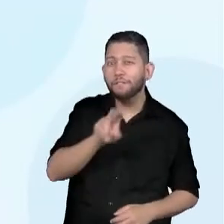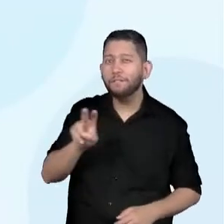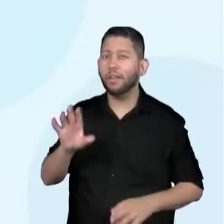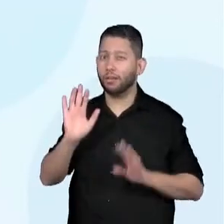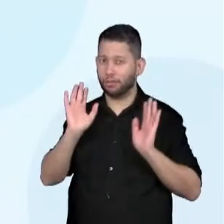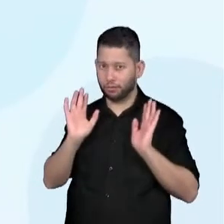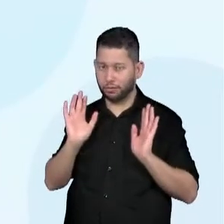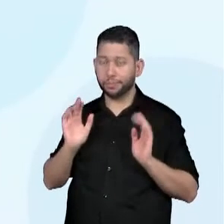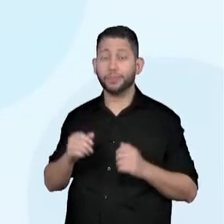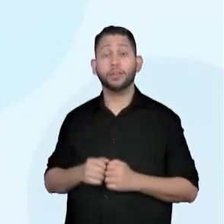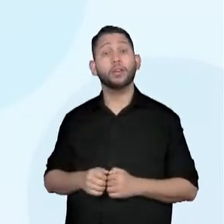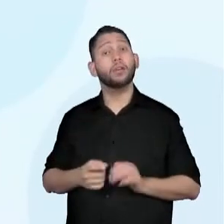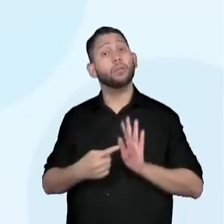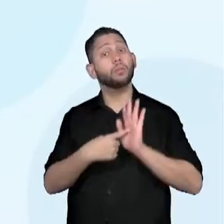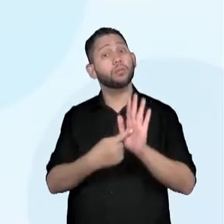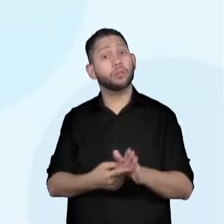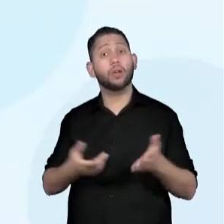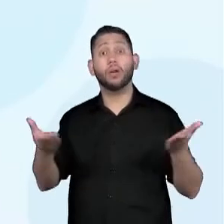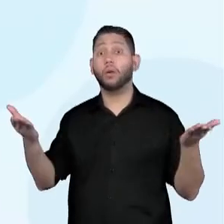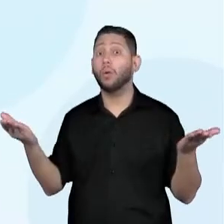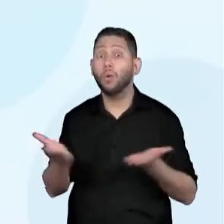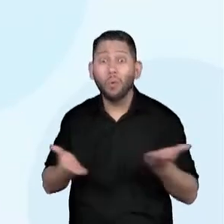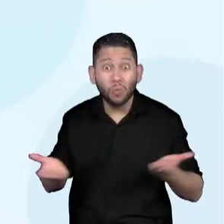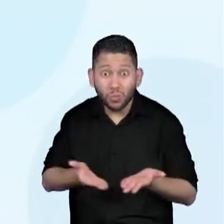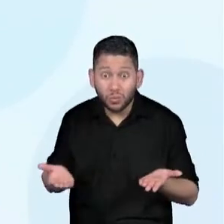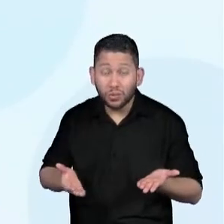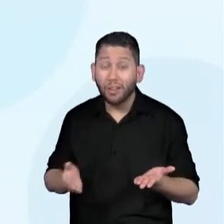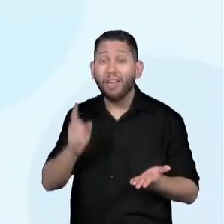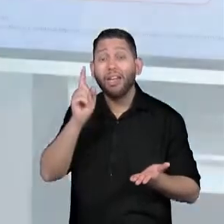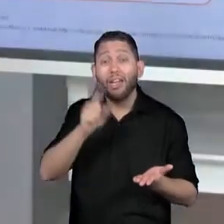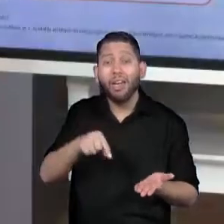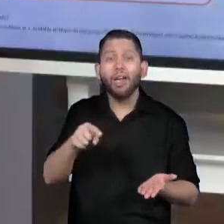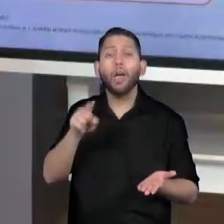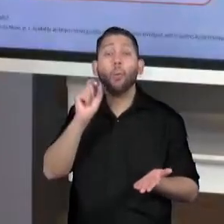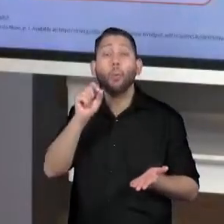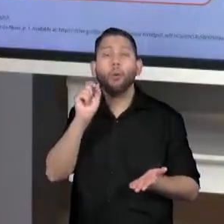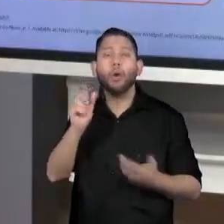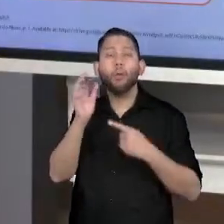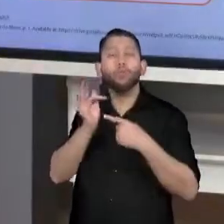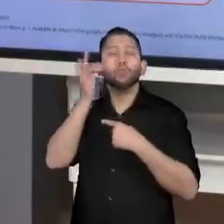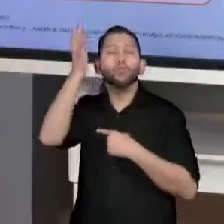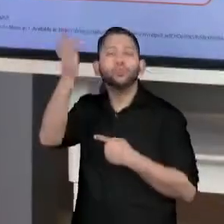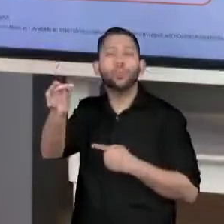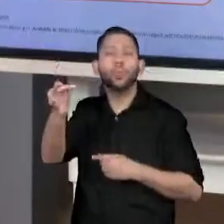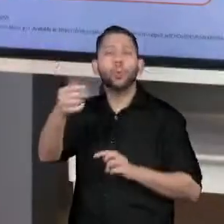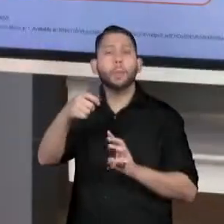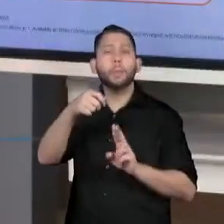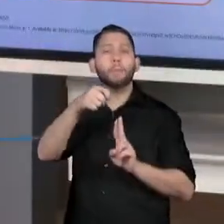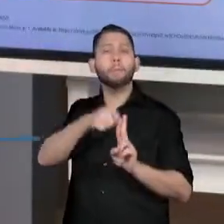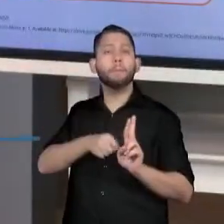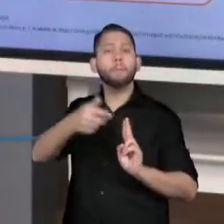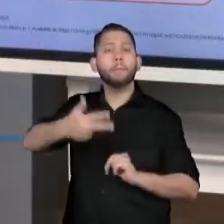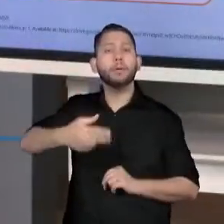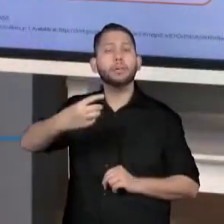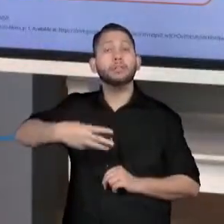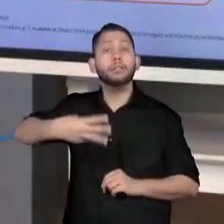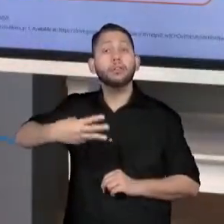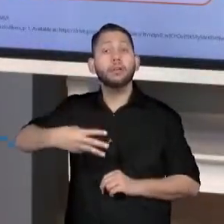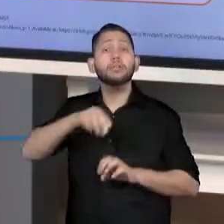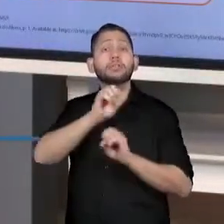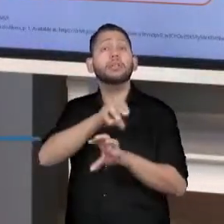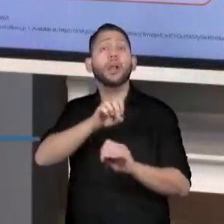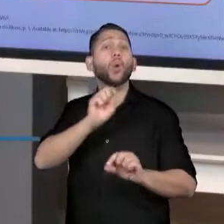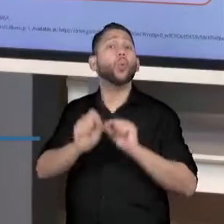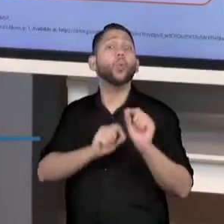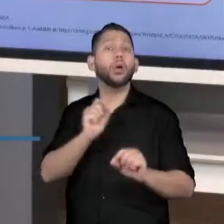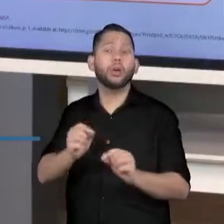como eu estou falando para vocês, today is an overview, ou seja, é só uma visão geral. A gente não vai entrar